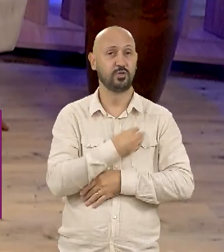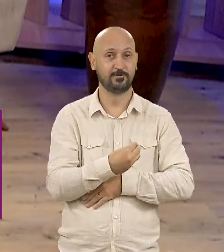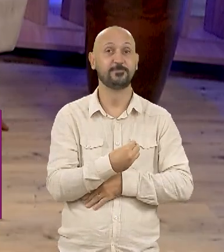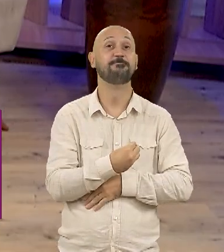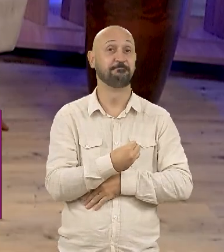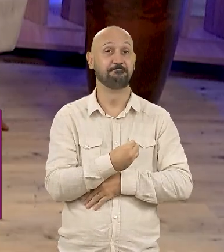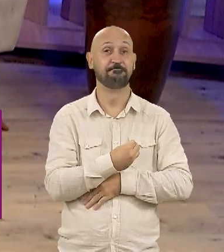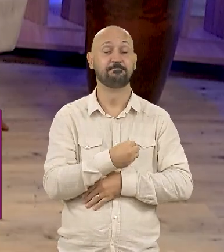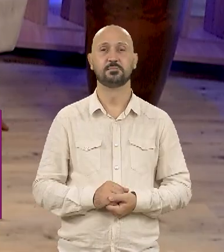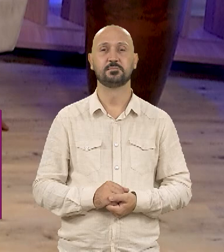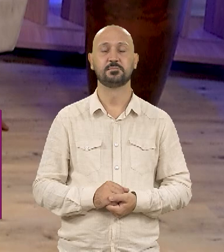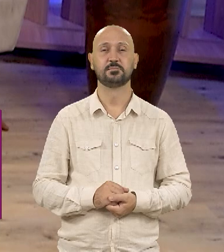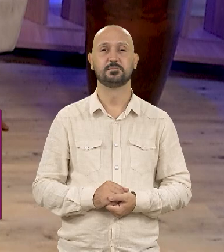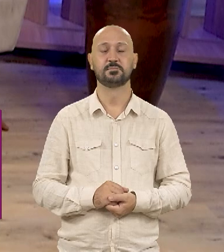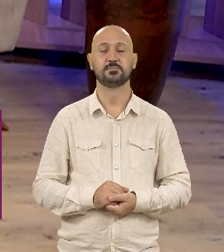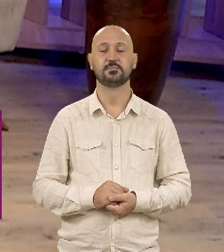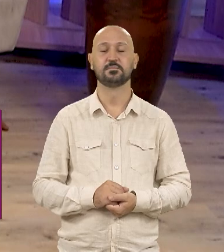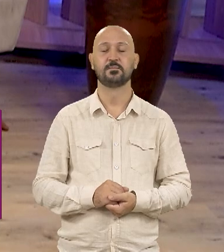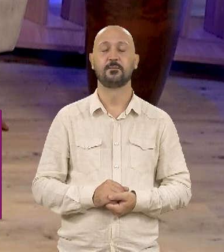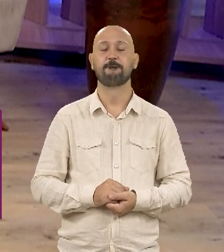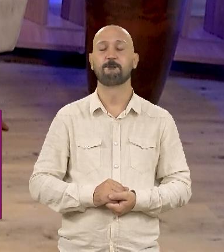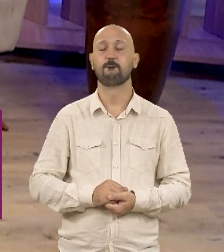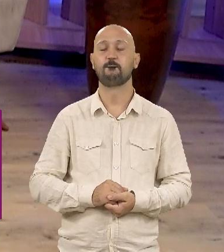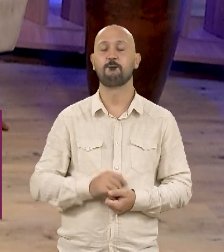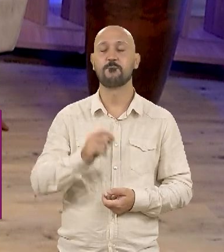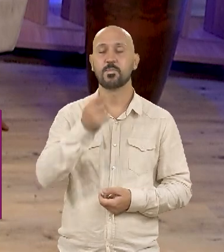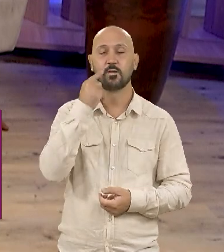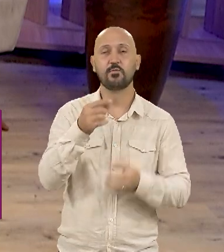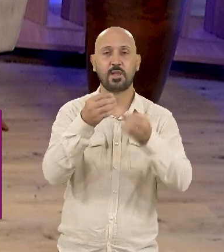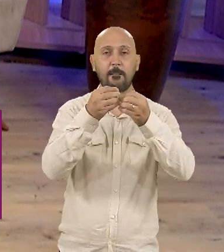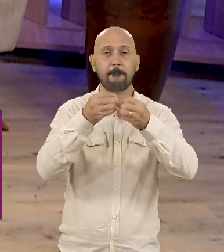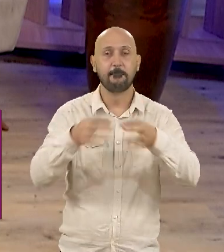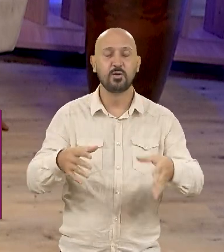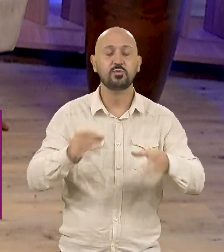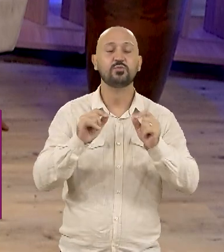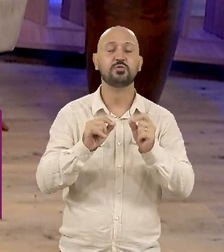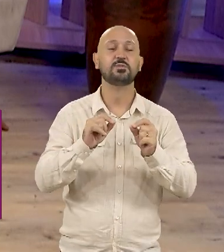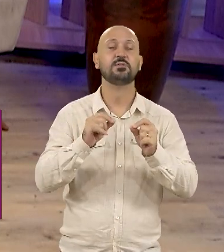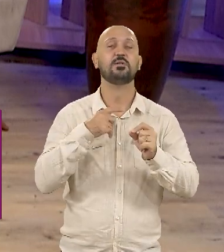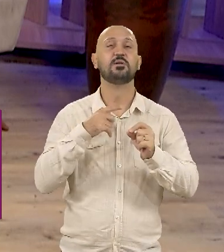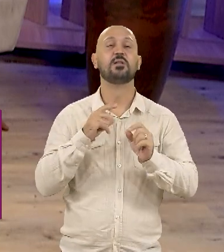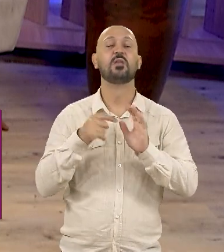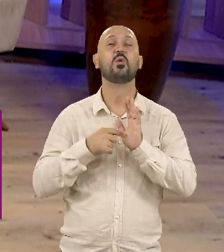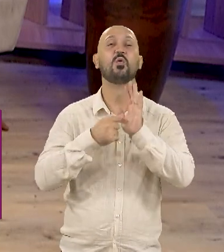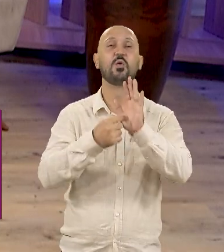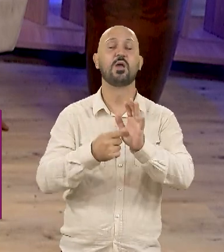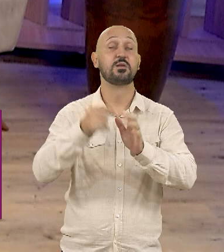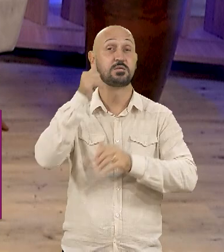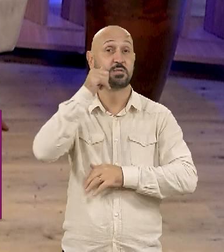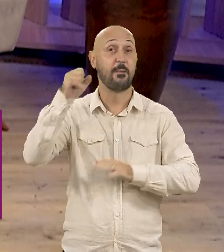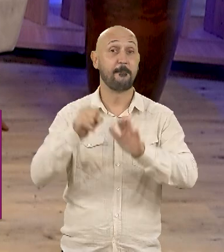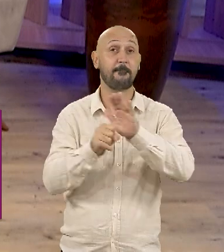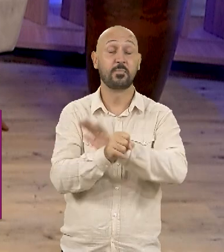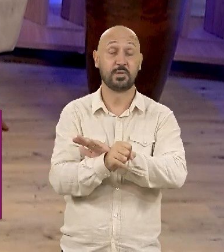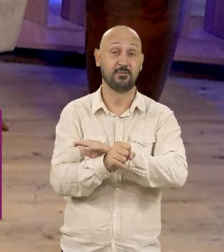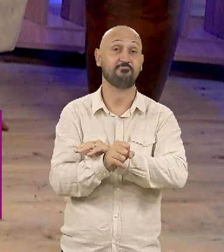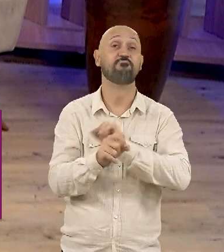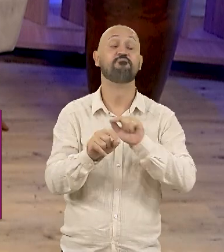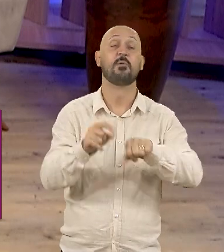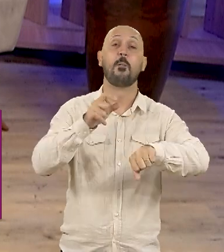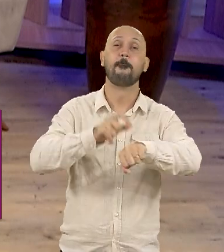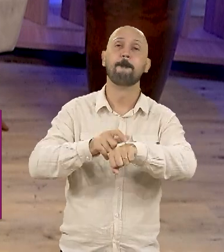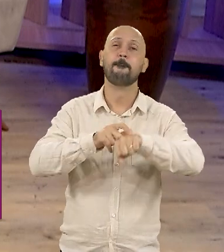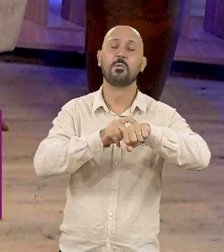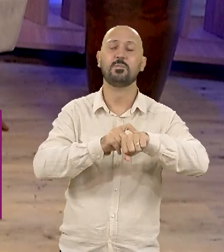prejudicando e trazendo essa mulher para uma situação mais delicada, né? E eu acho que esse não é o objetivo de